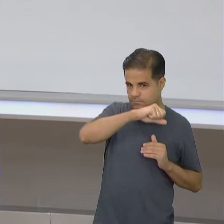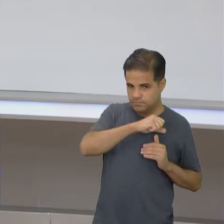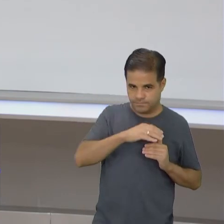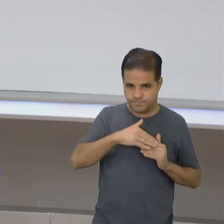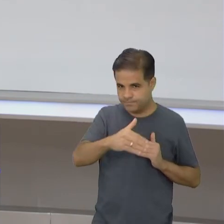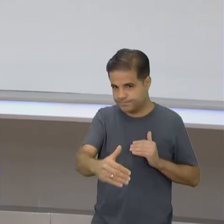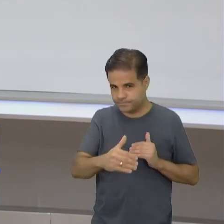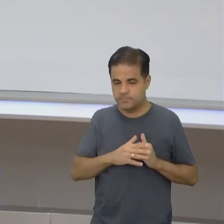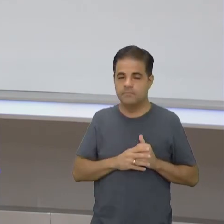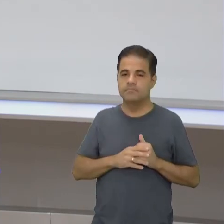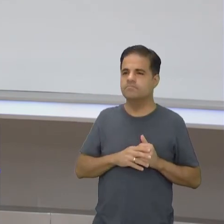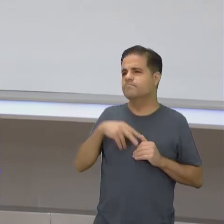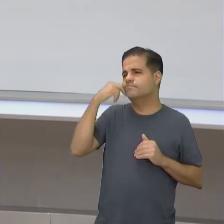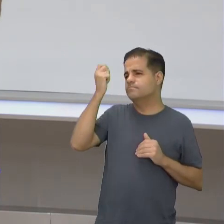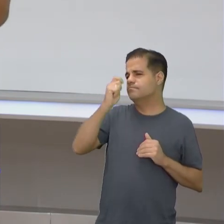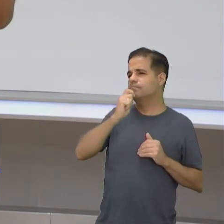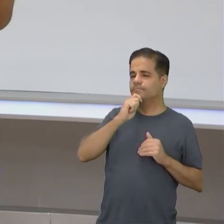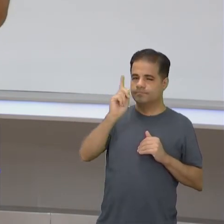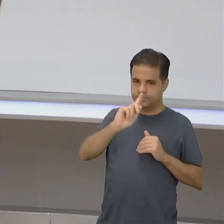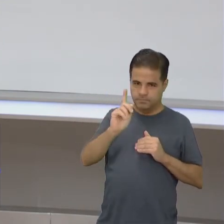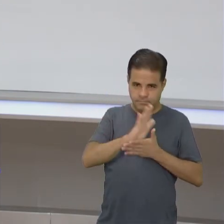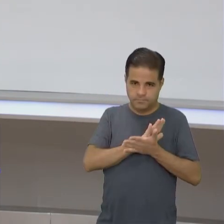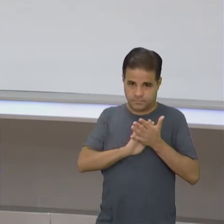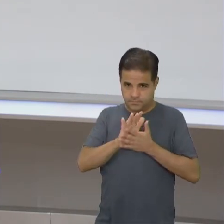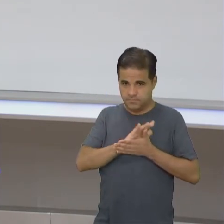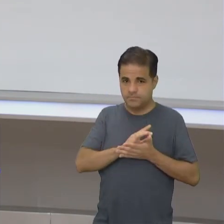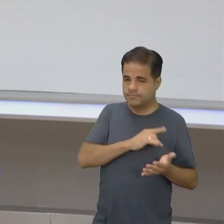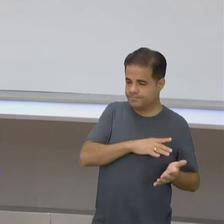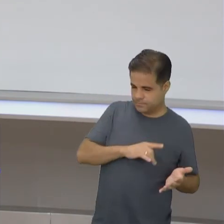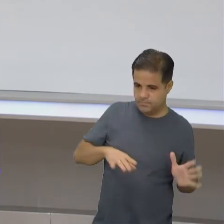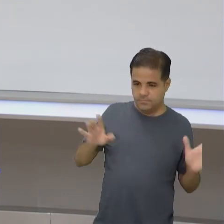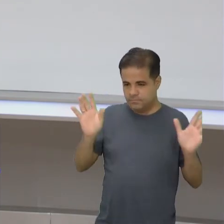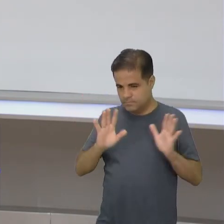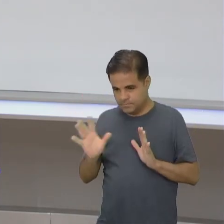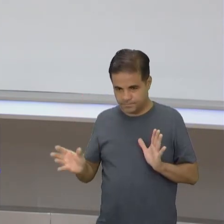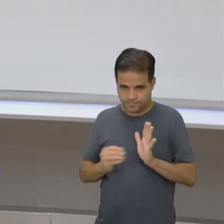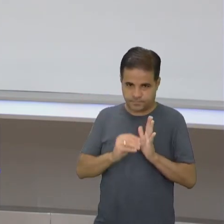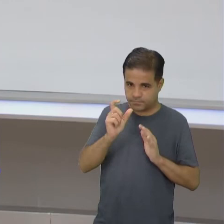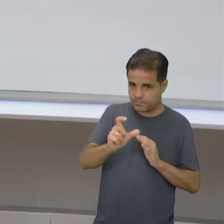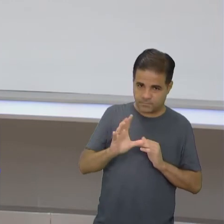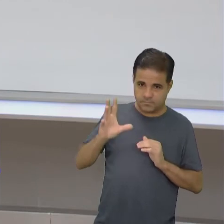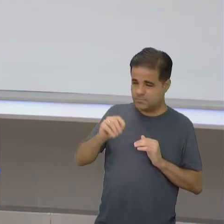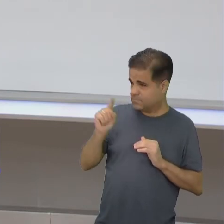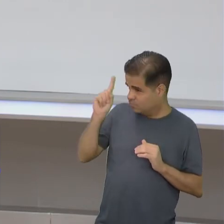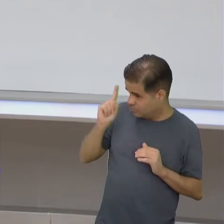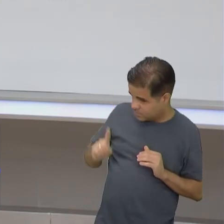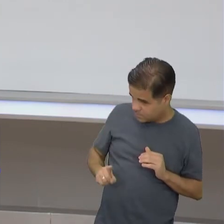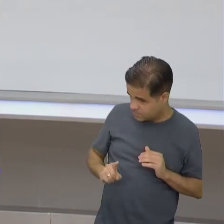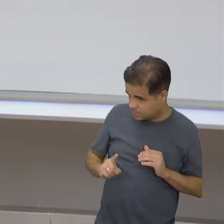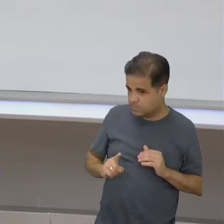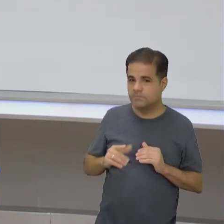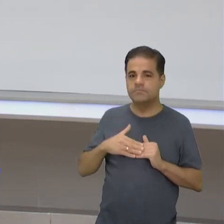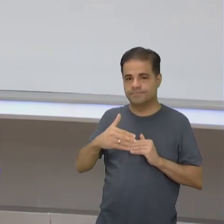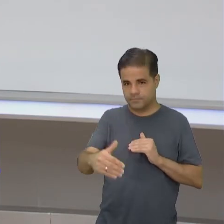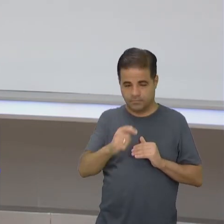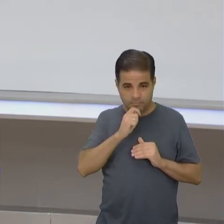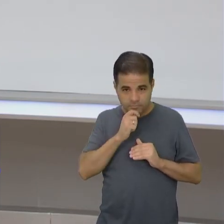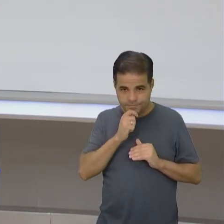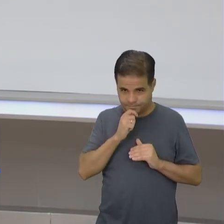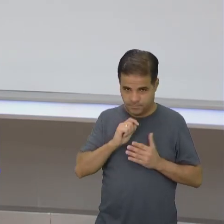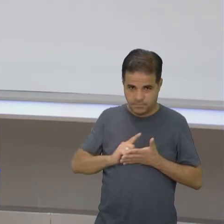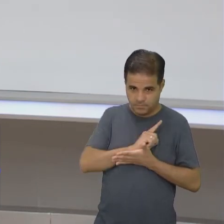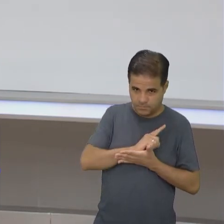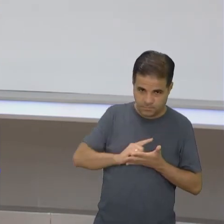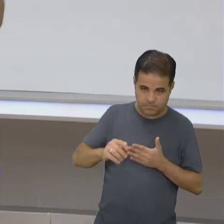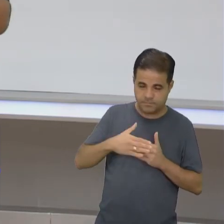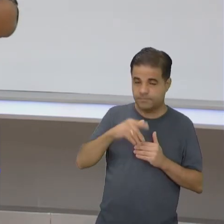sem vergonha, sem medo de colocar uma palavra que todo mundo sabe e você não sabe, sem vergonha do seu dicionário